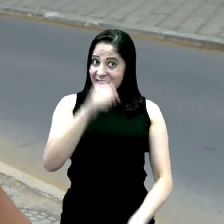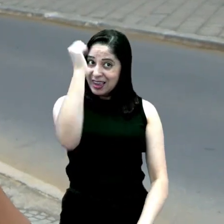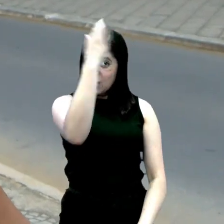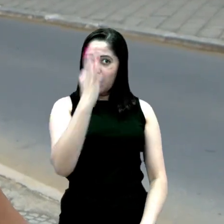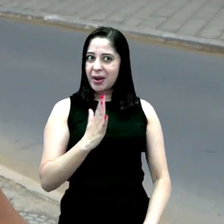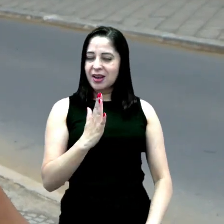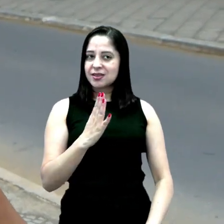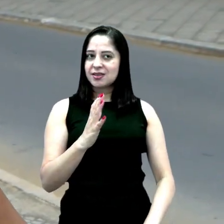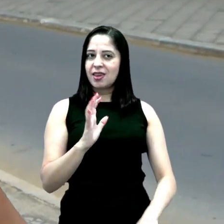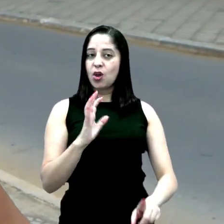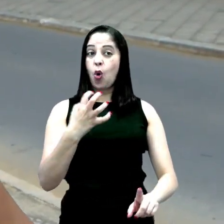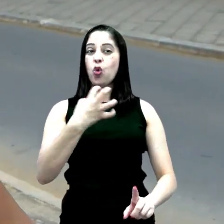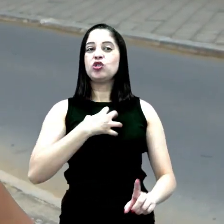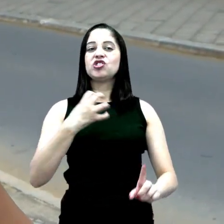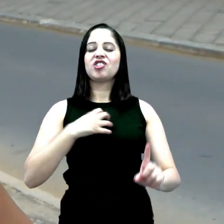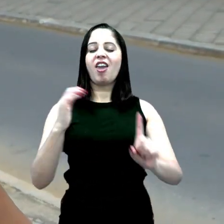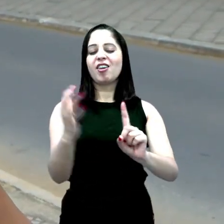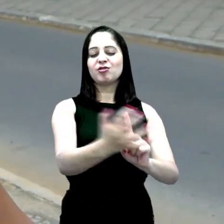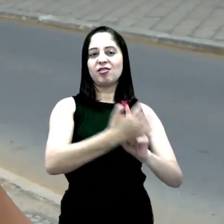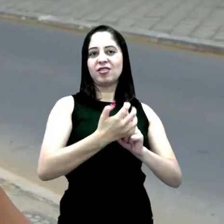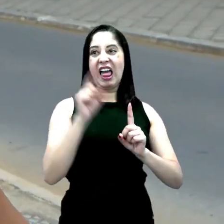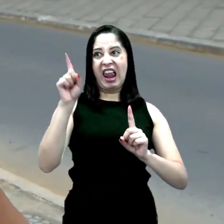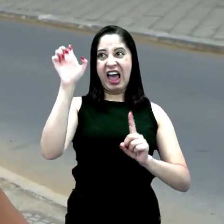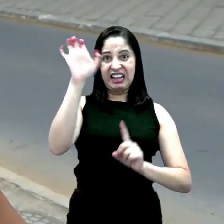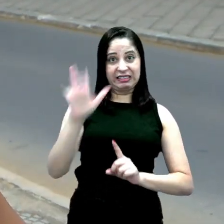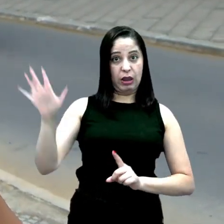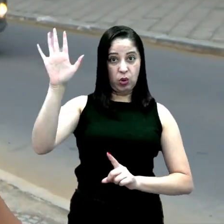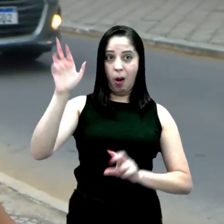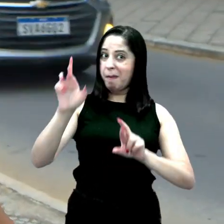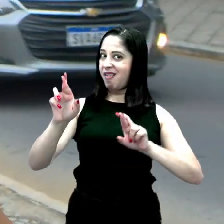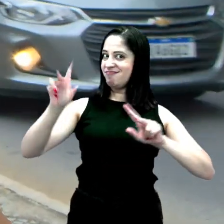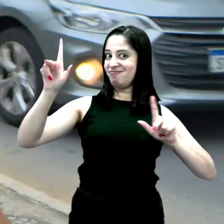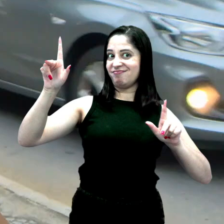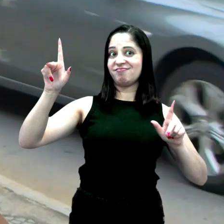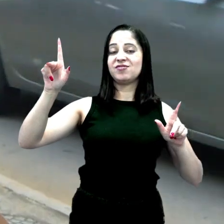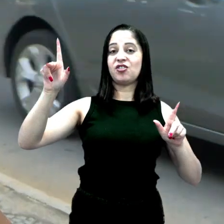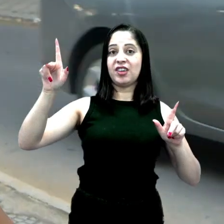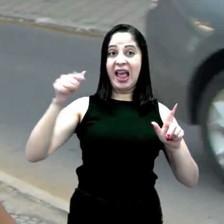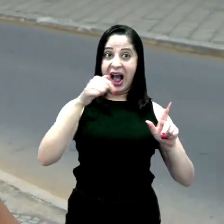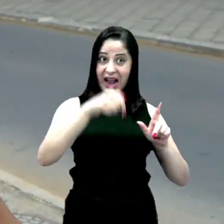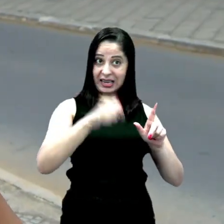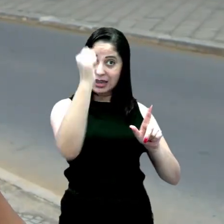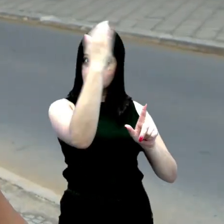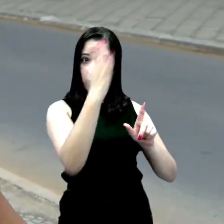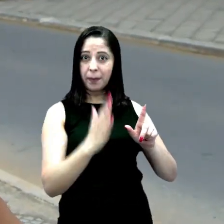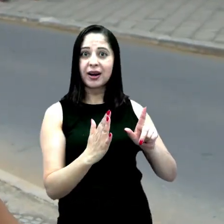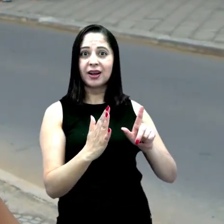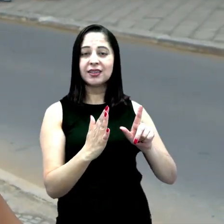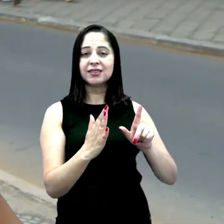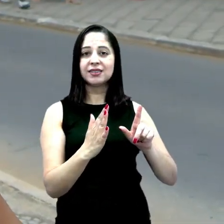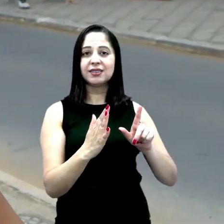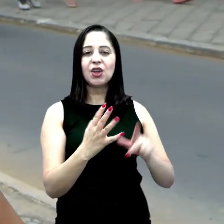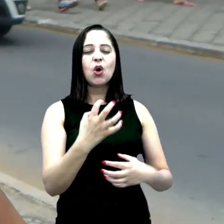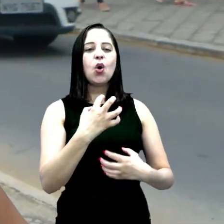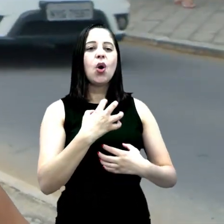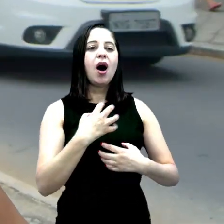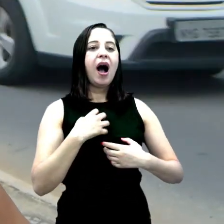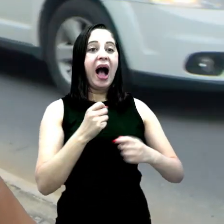vejo o acolhimento do Brasil diferente da Europa. Então as pessoas aqui, eu acho que elas são mais